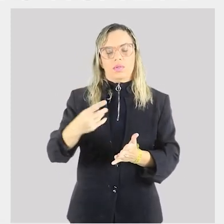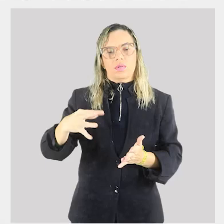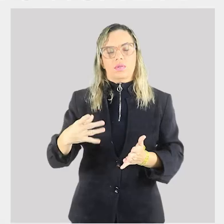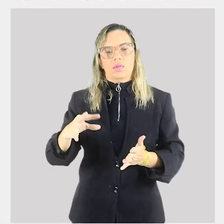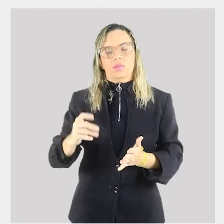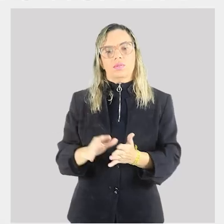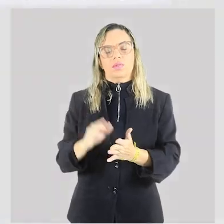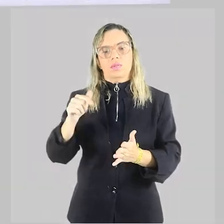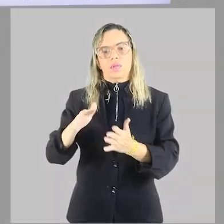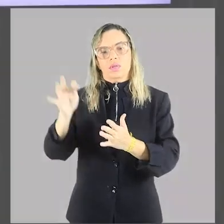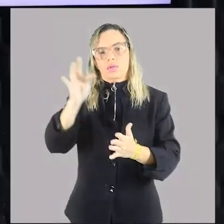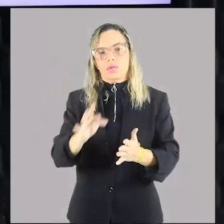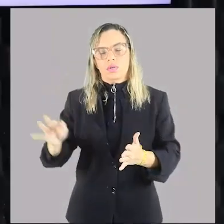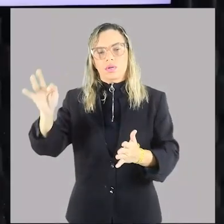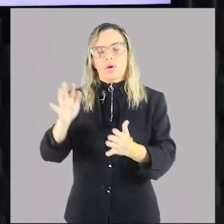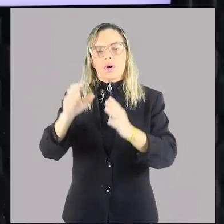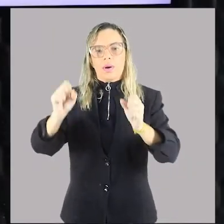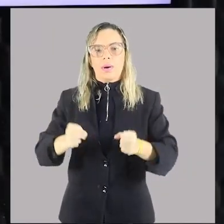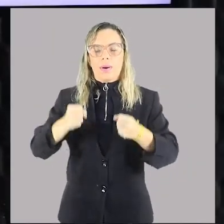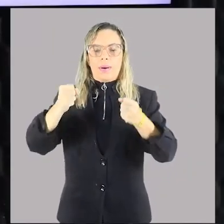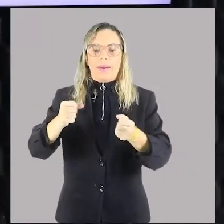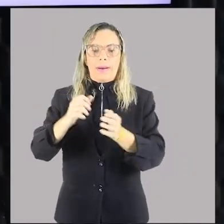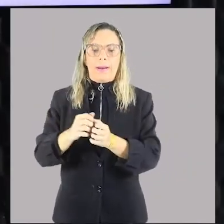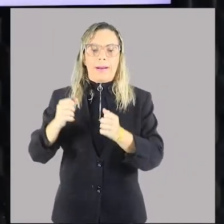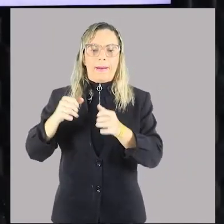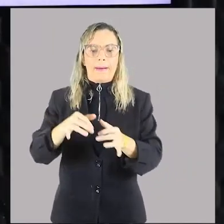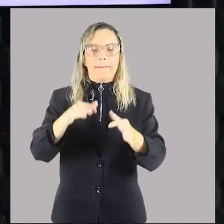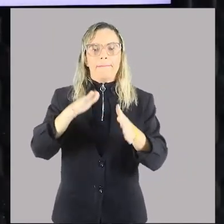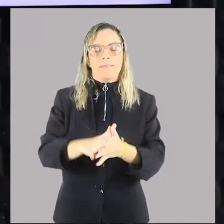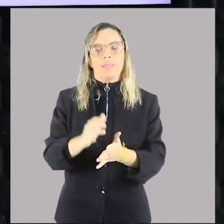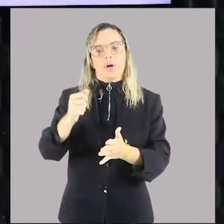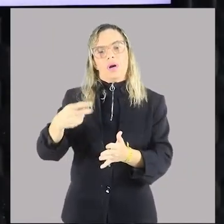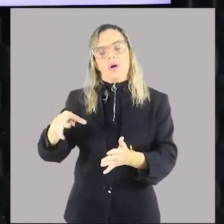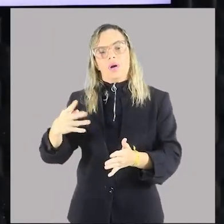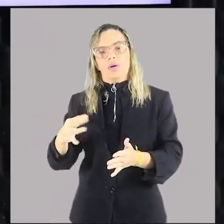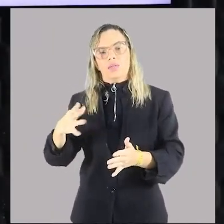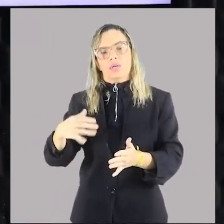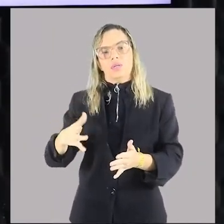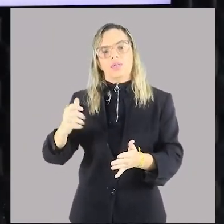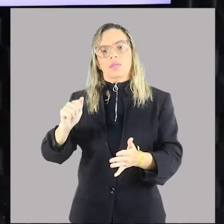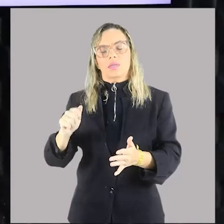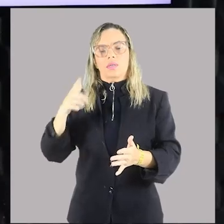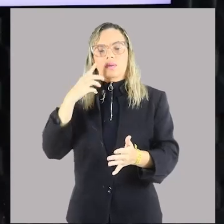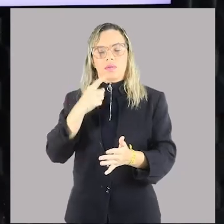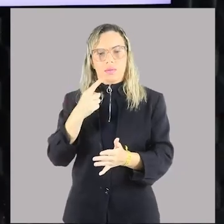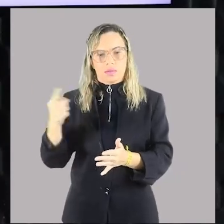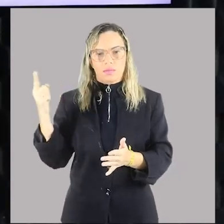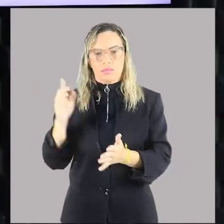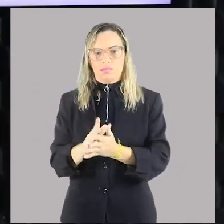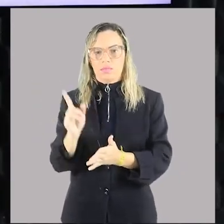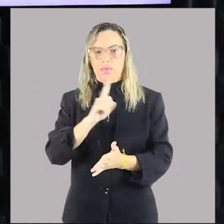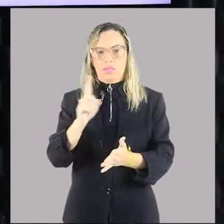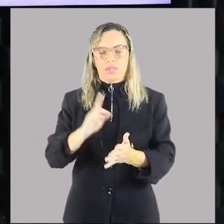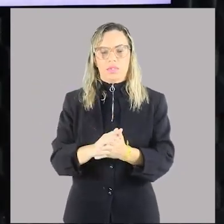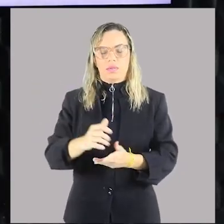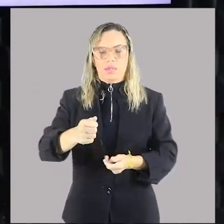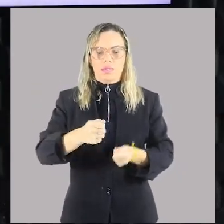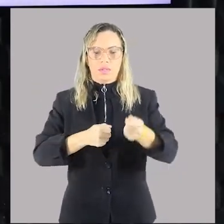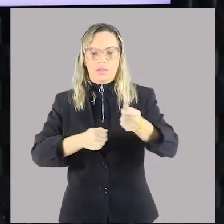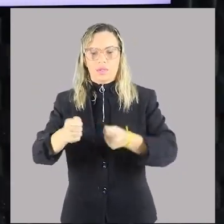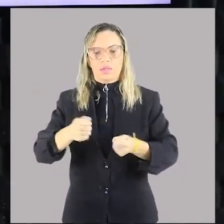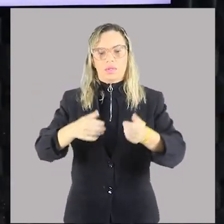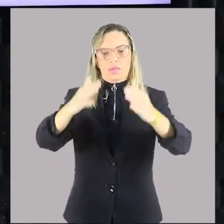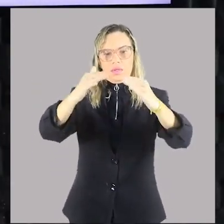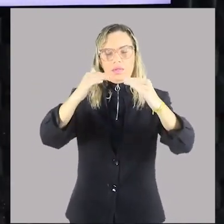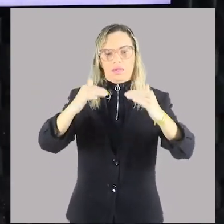União pode se descentralizar, por exemplo, criando uma autarquia. No entanto, a União não controlará